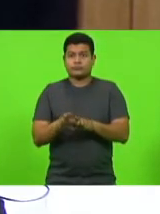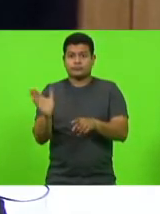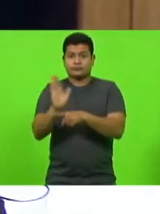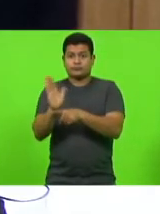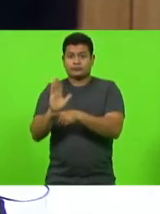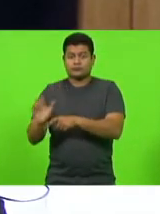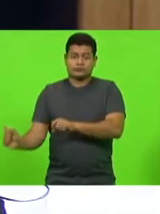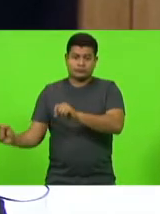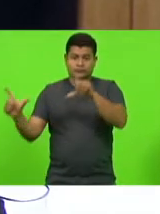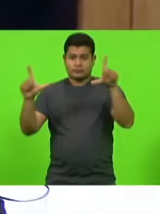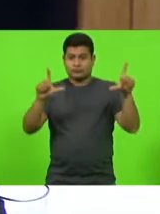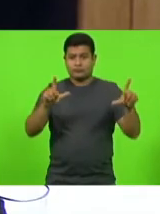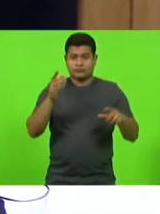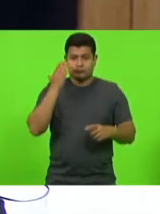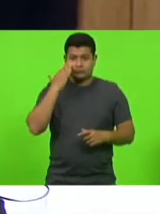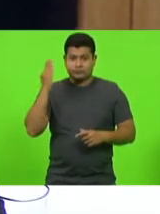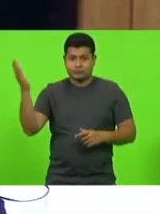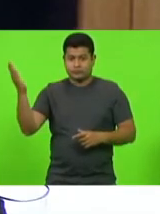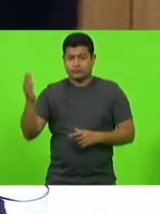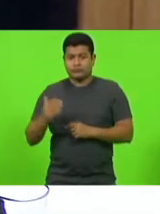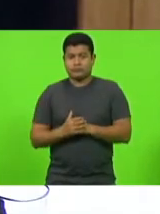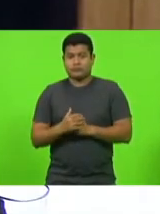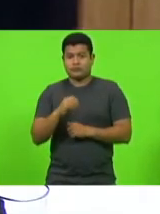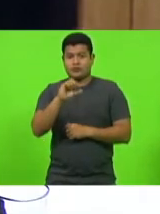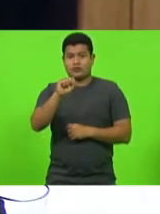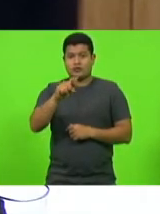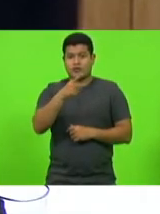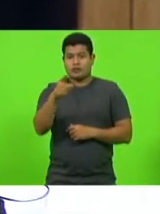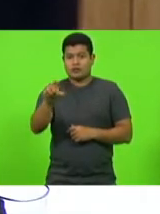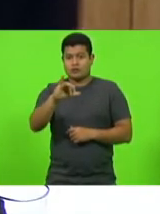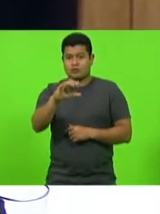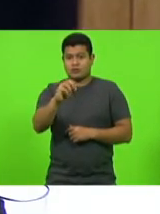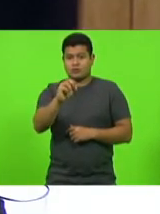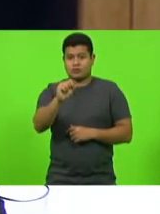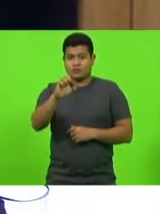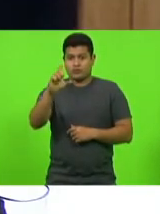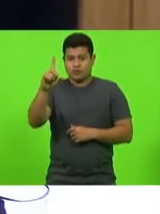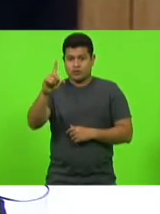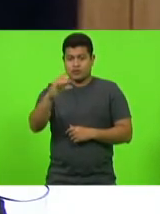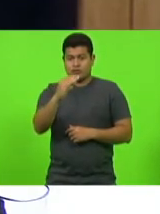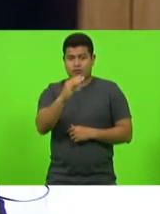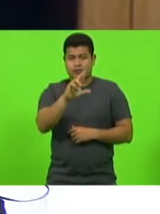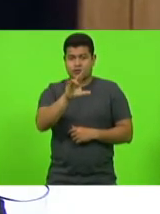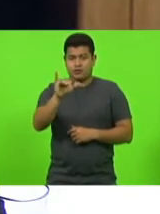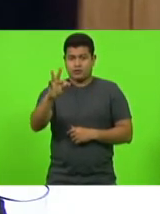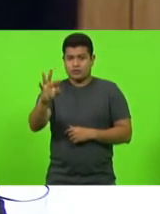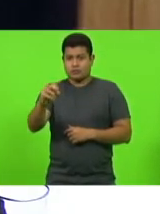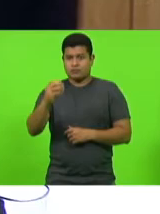para nós de São José do Cerrito, a capital catarinense das casas subterrâneas.